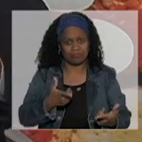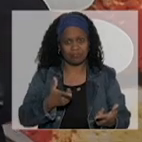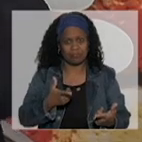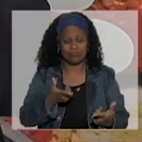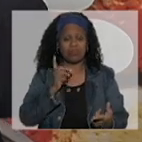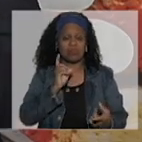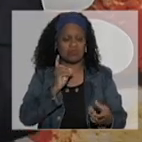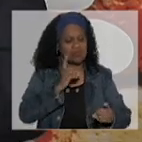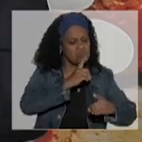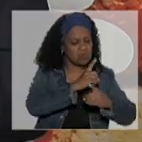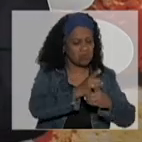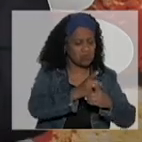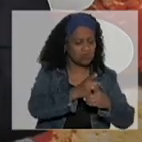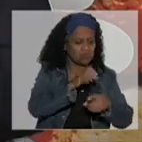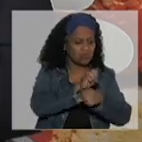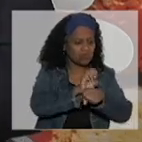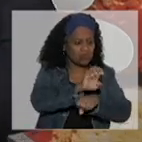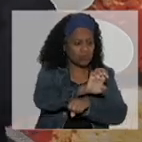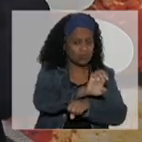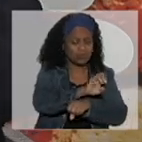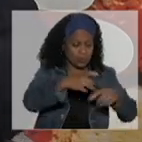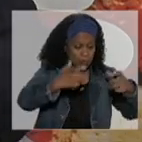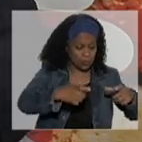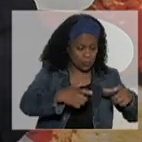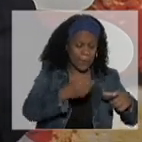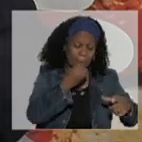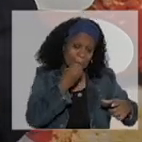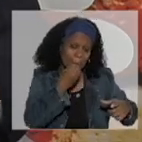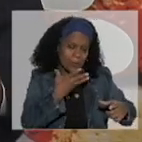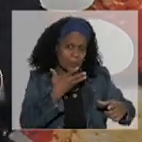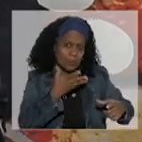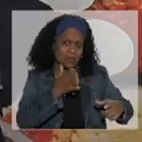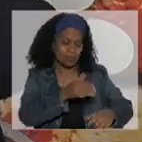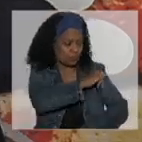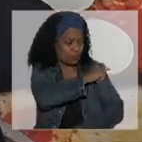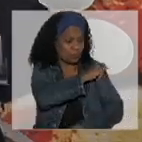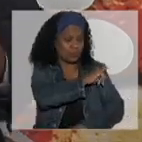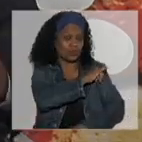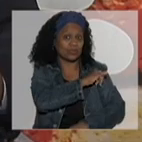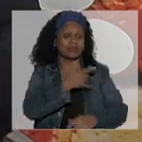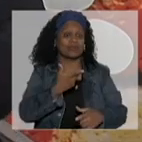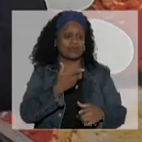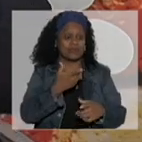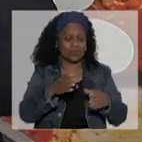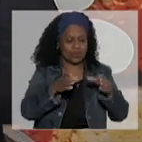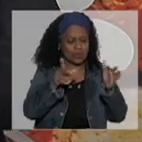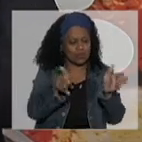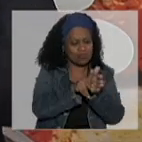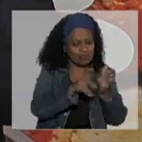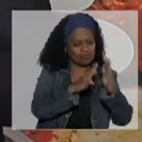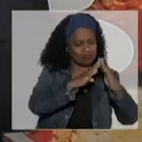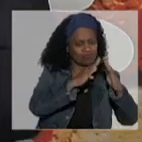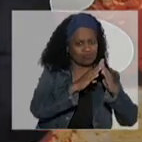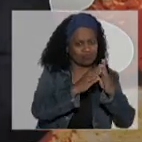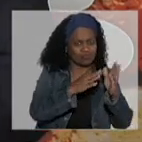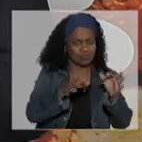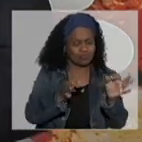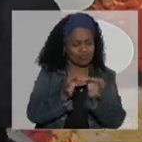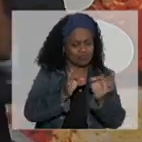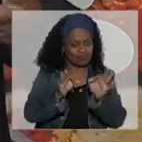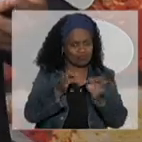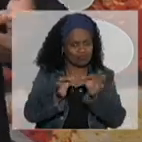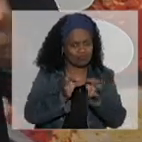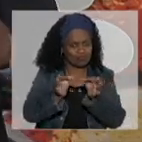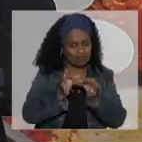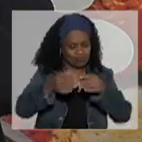reacionárias encontram no estado um solo fértil para prosperar o rio de janeiro tem gerado mais esse laboratório laboratório avançado